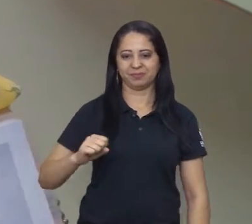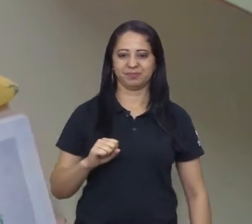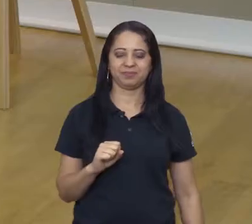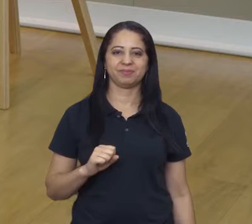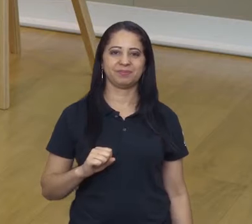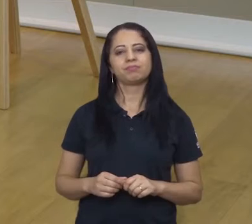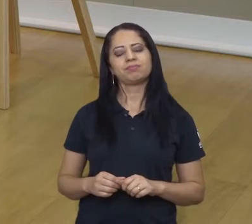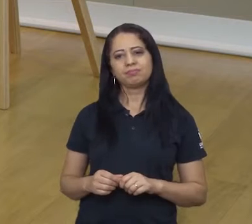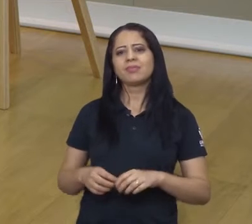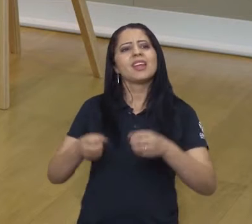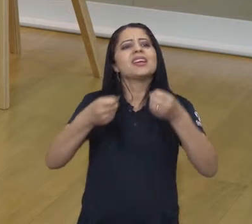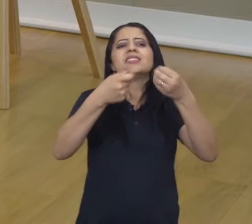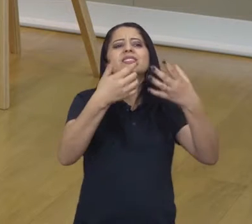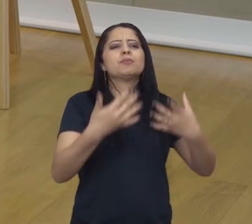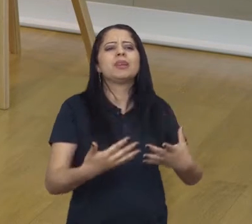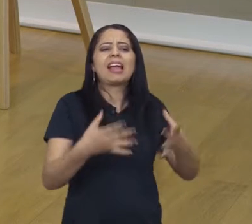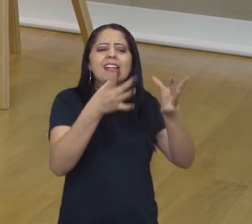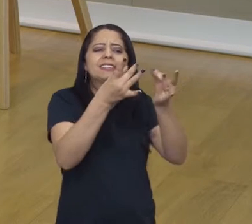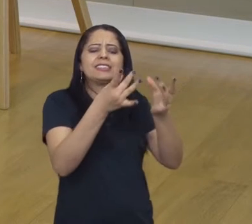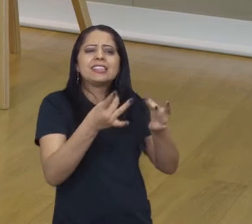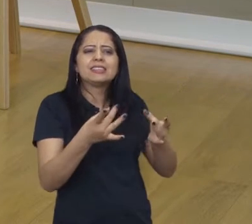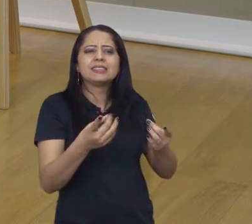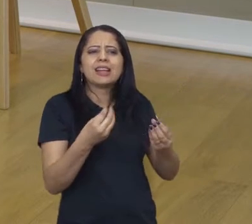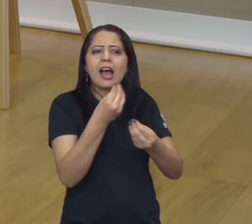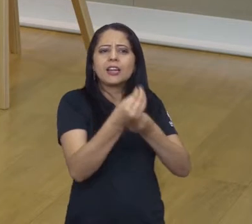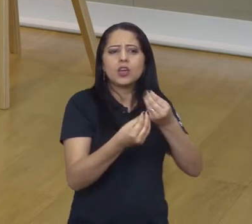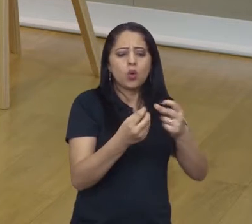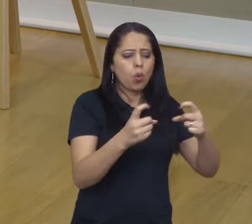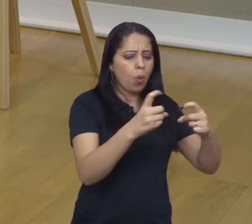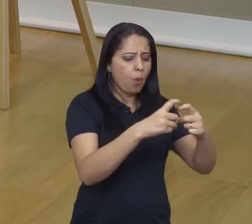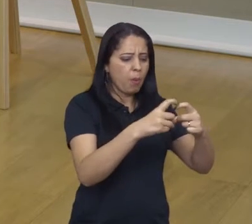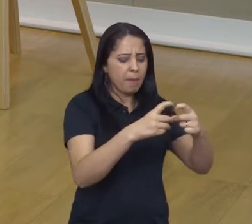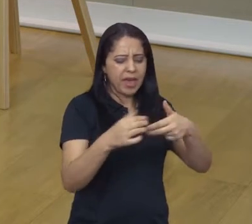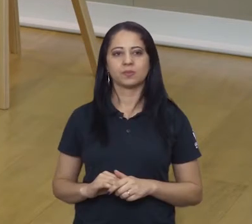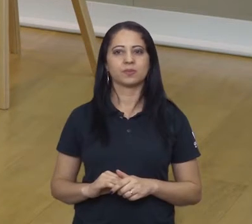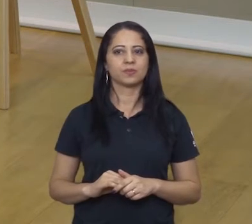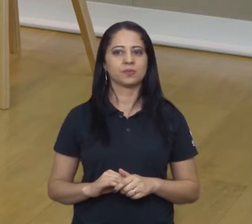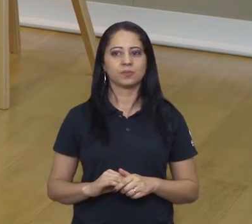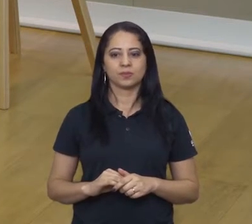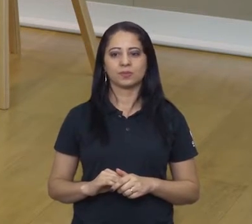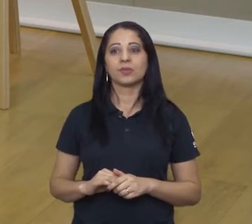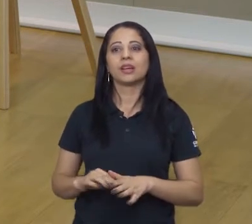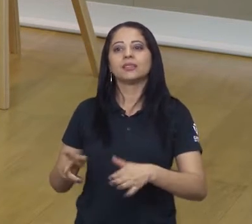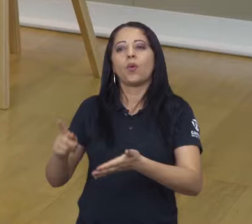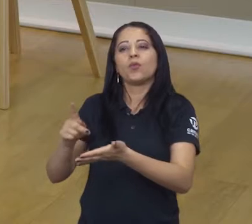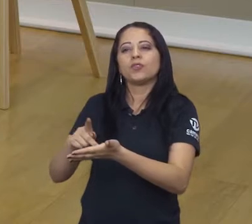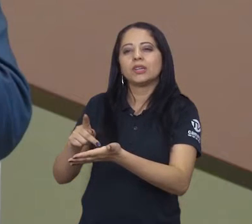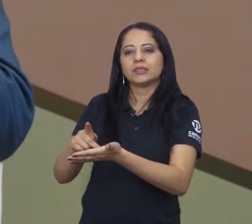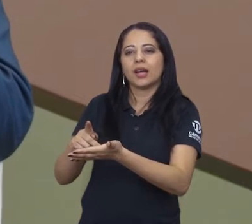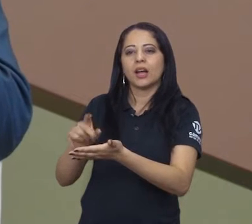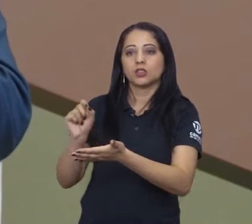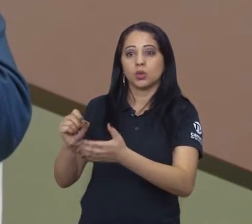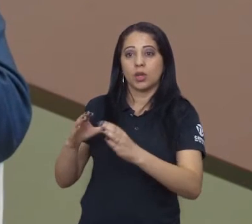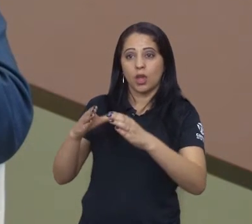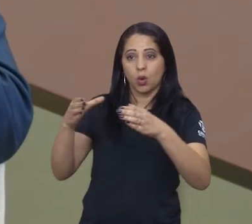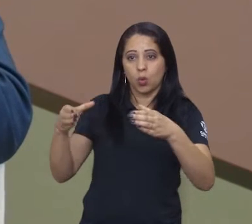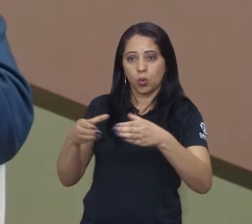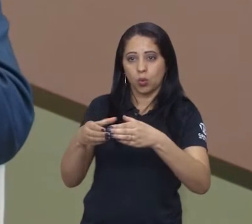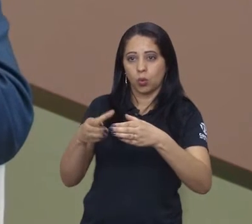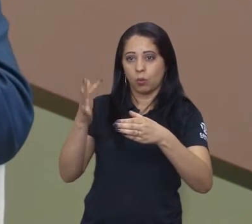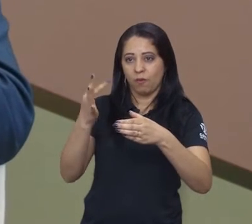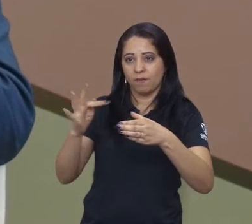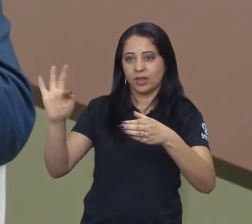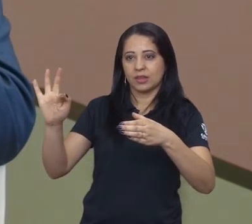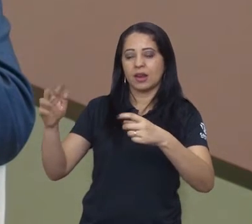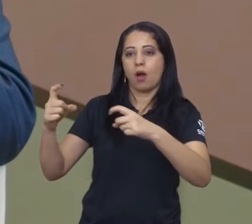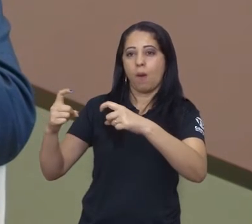Reis dor explica pra gente os detalhes dessa medicina integrativa é na verdade medicina integrativa como